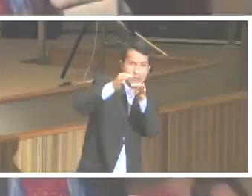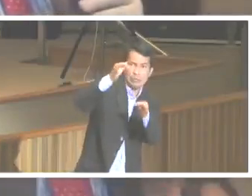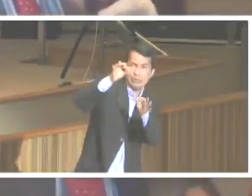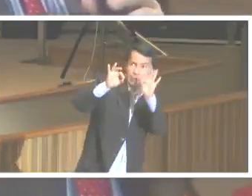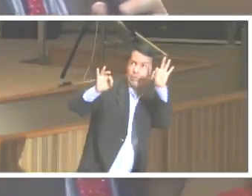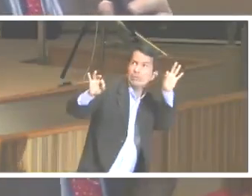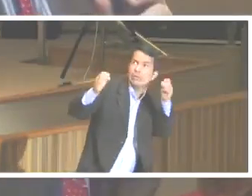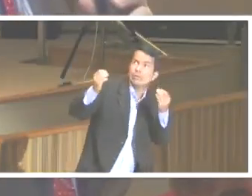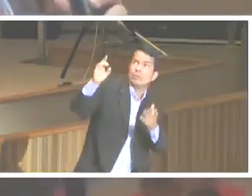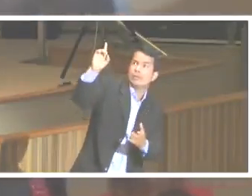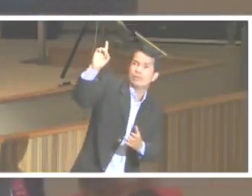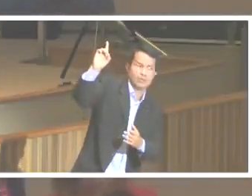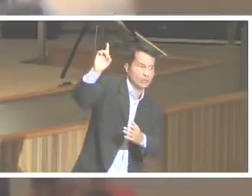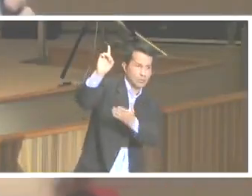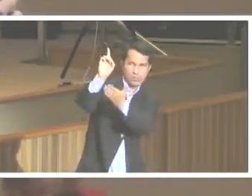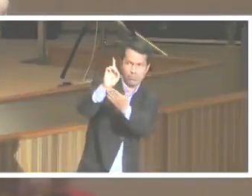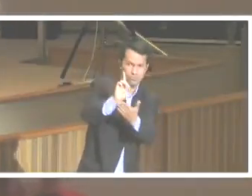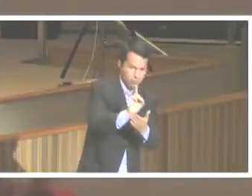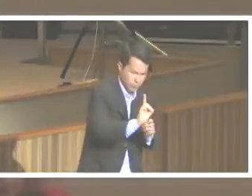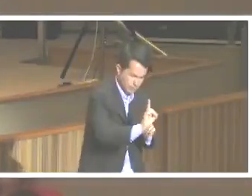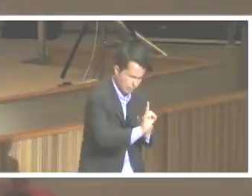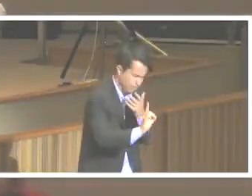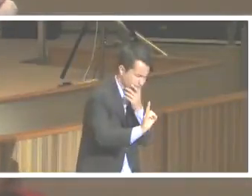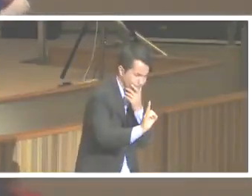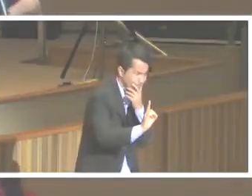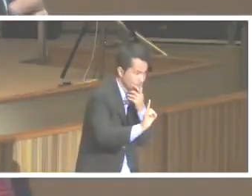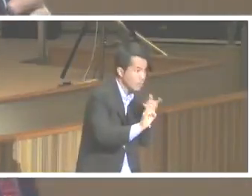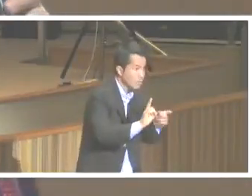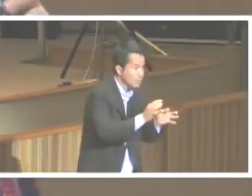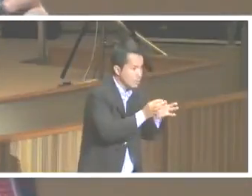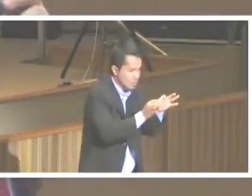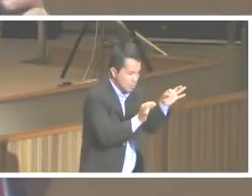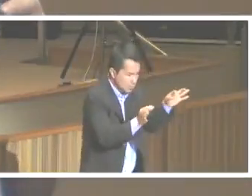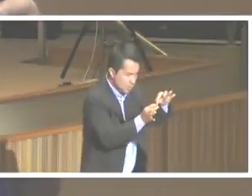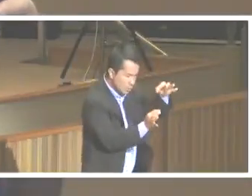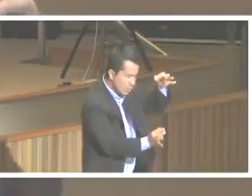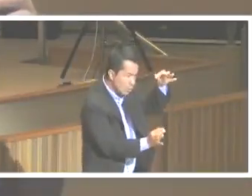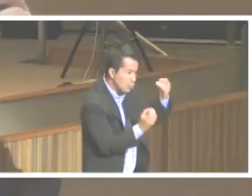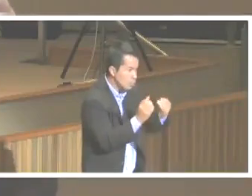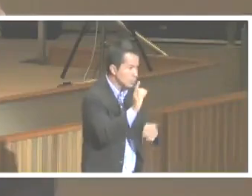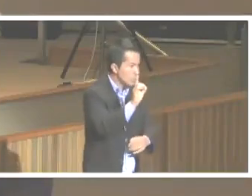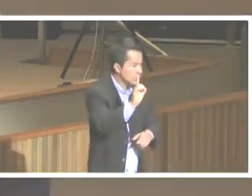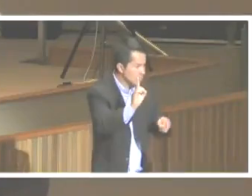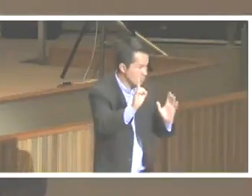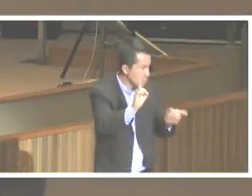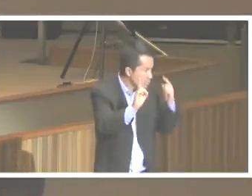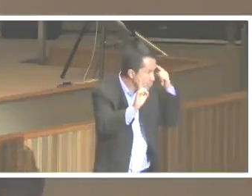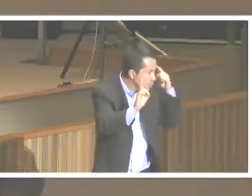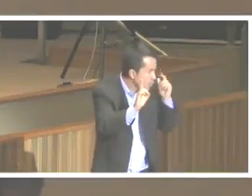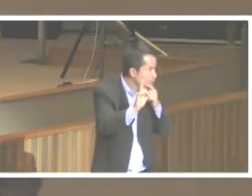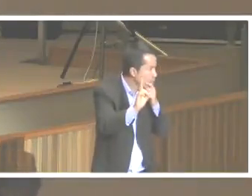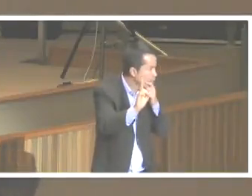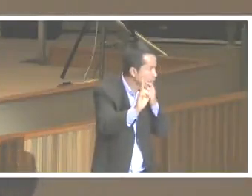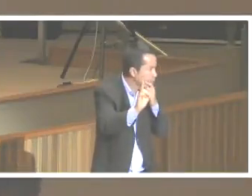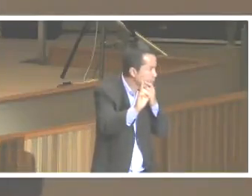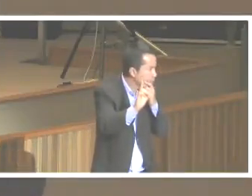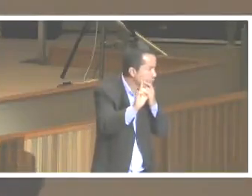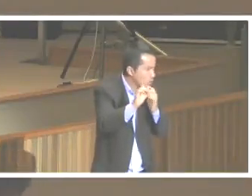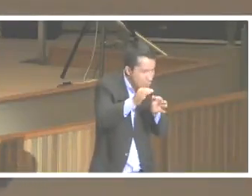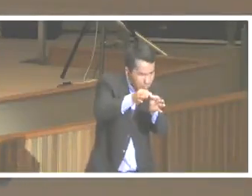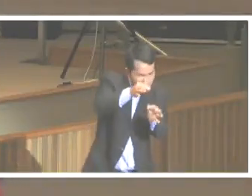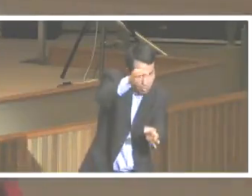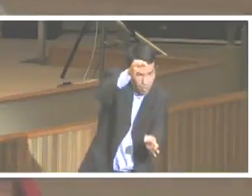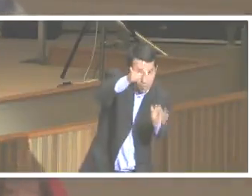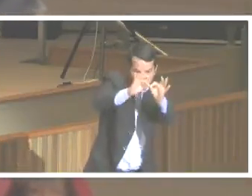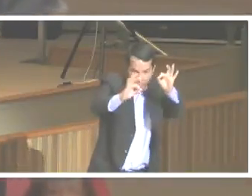qual é o tamanho do teu deus para pensar um pouquinho e para pedir pra